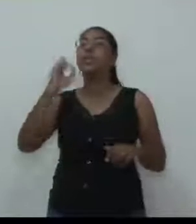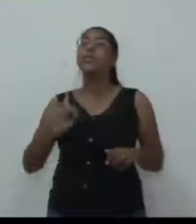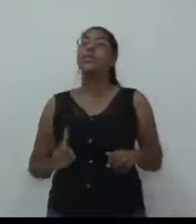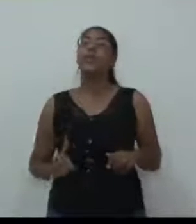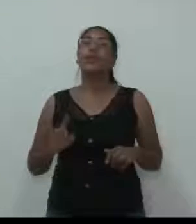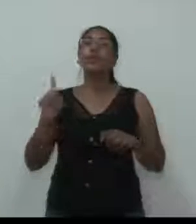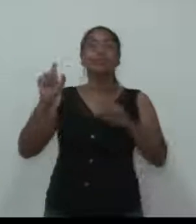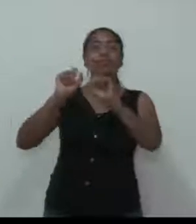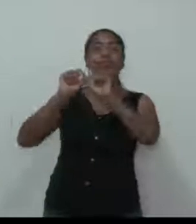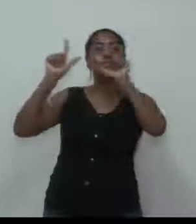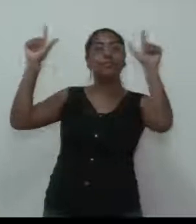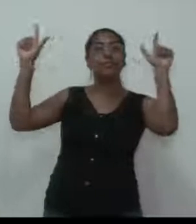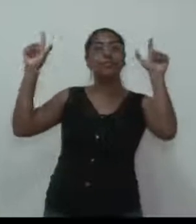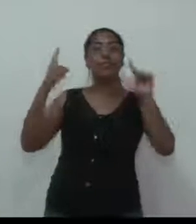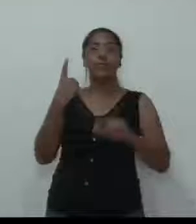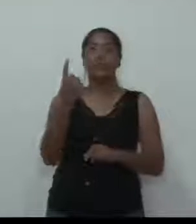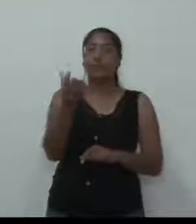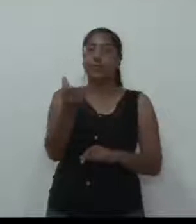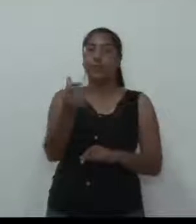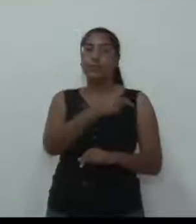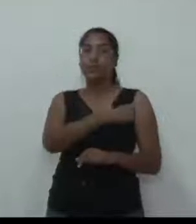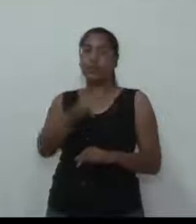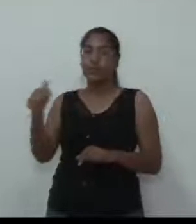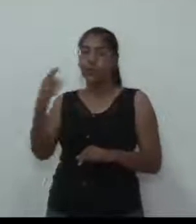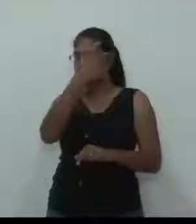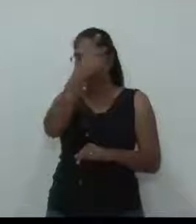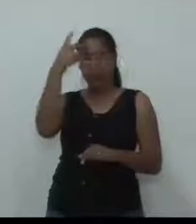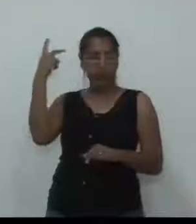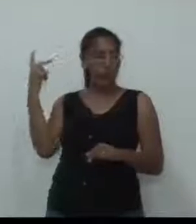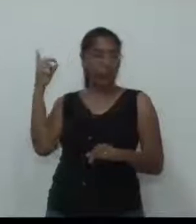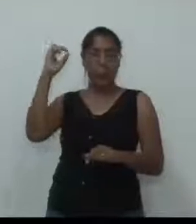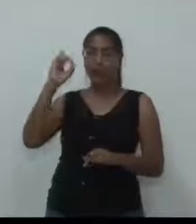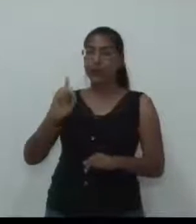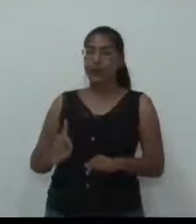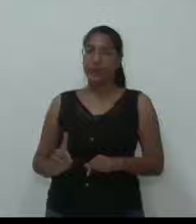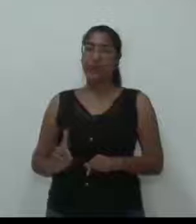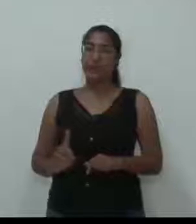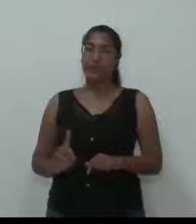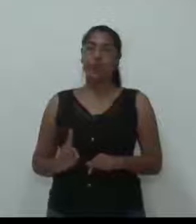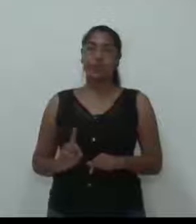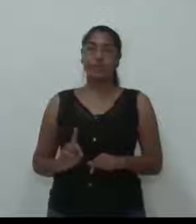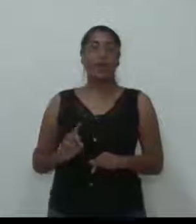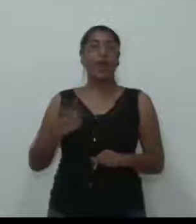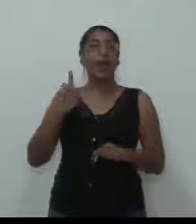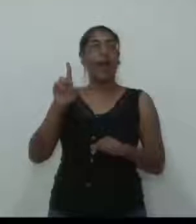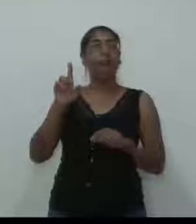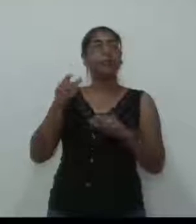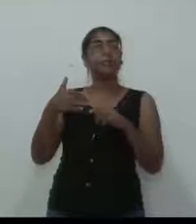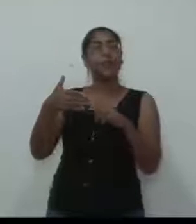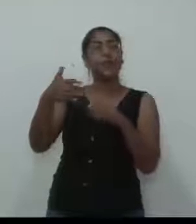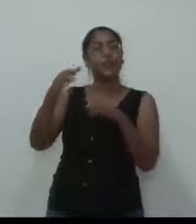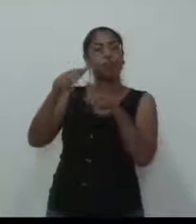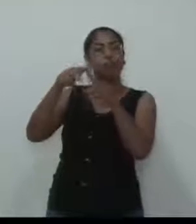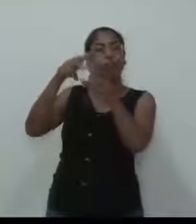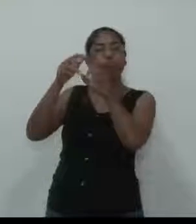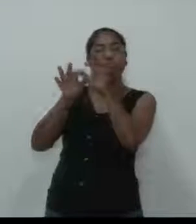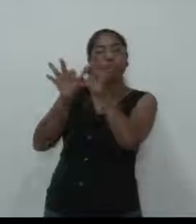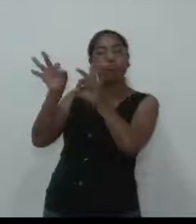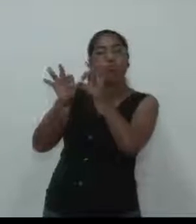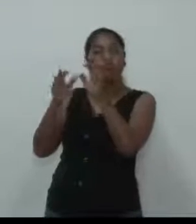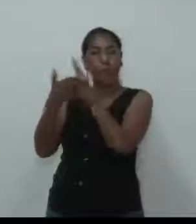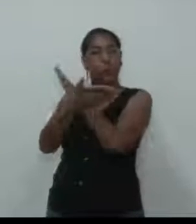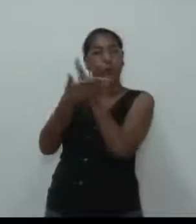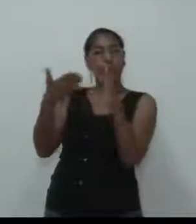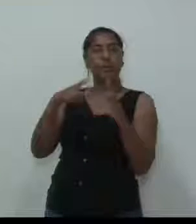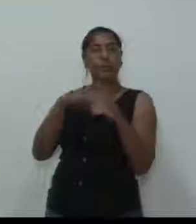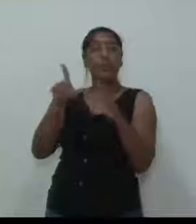um esboço, não é? Depois eles vão mandar detalhado, mas tem até algumas correções para serem feitas, mas para mostrar como a gente